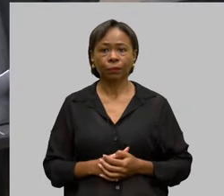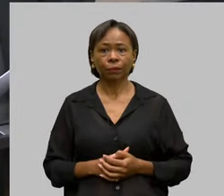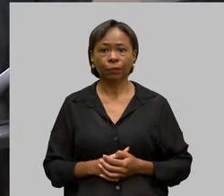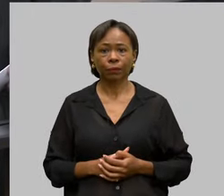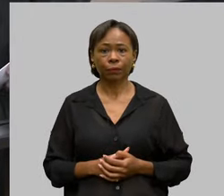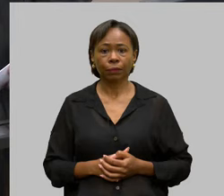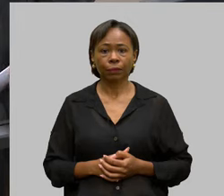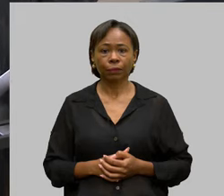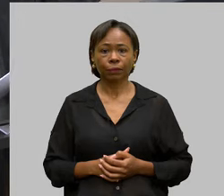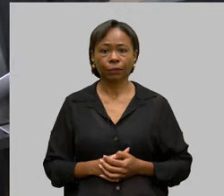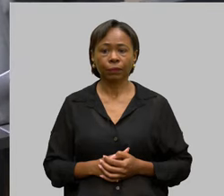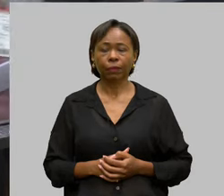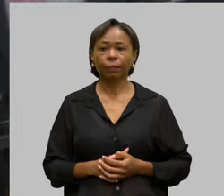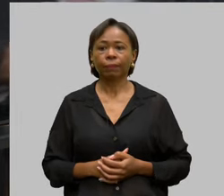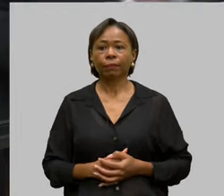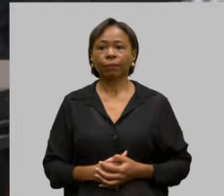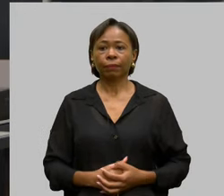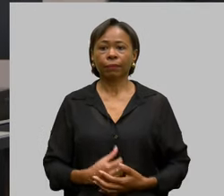convidados